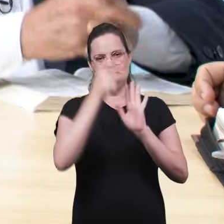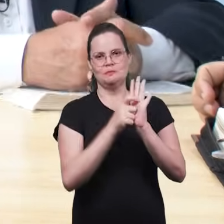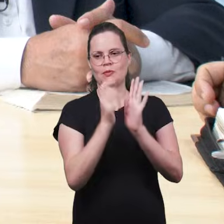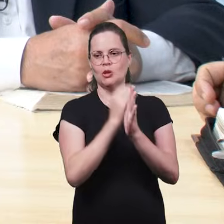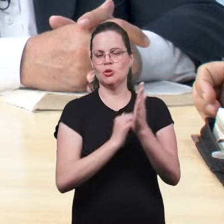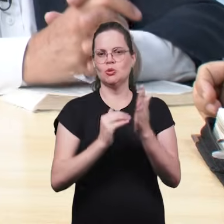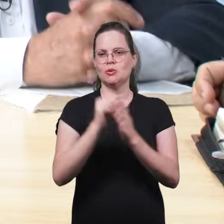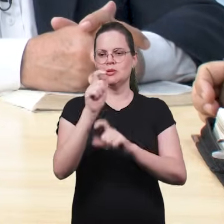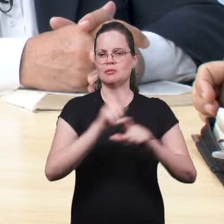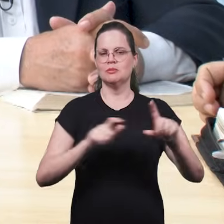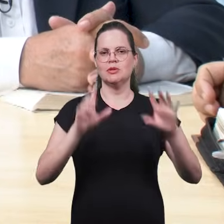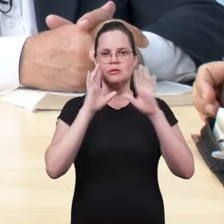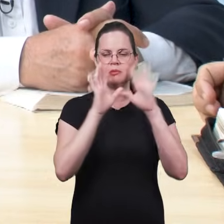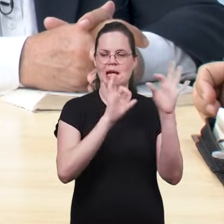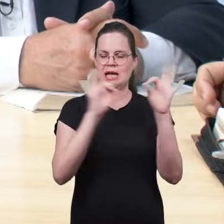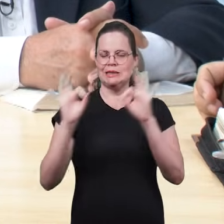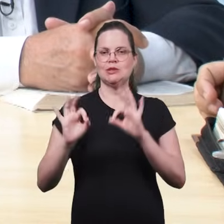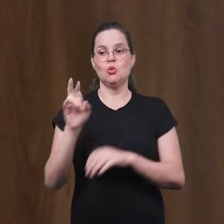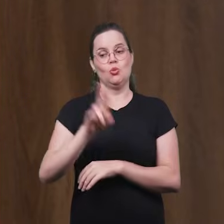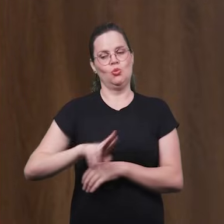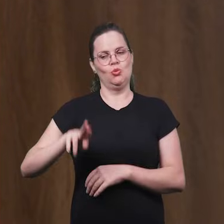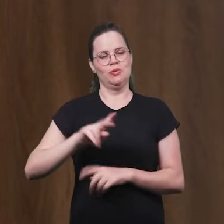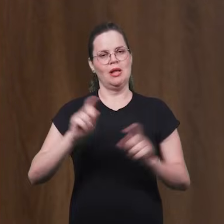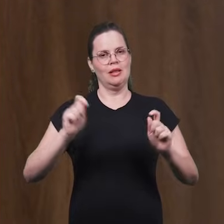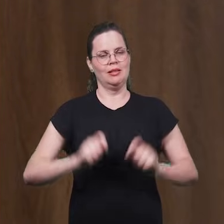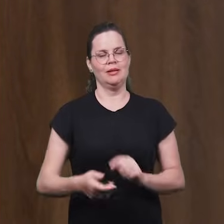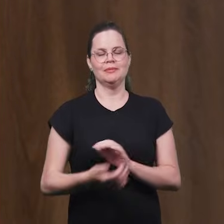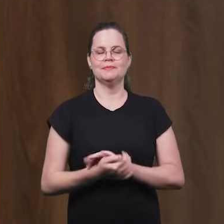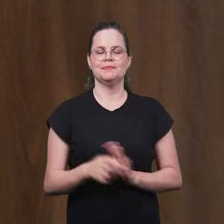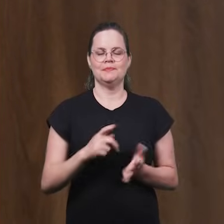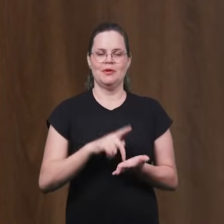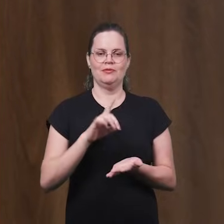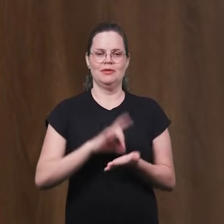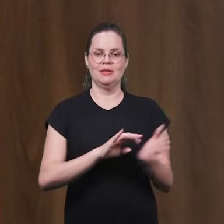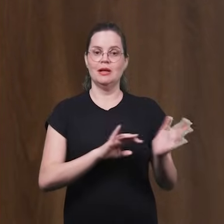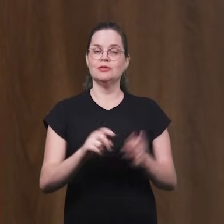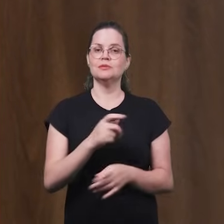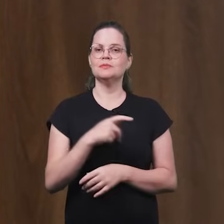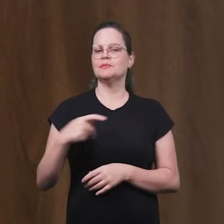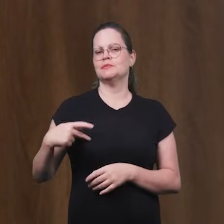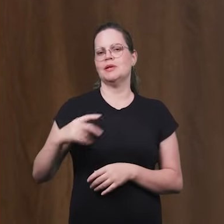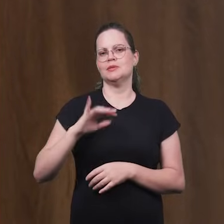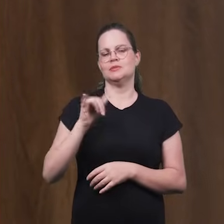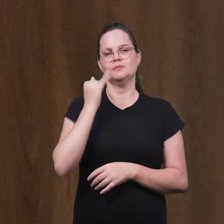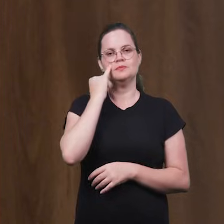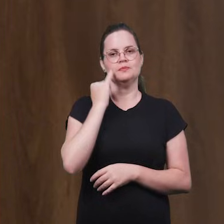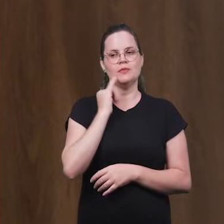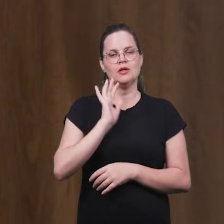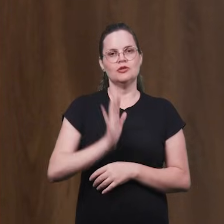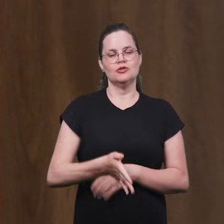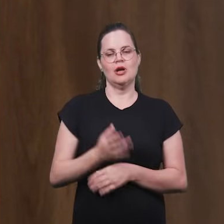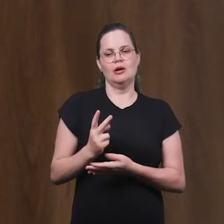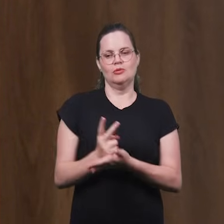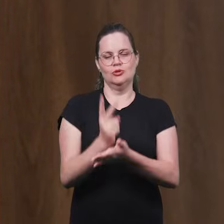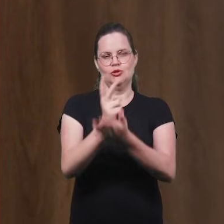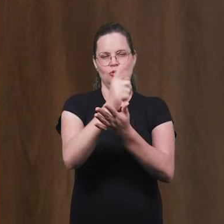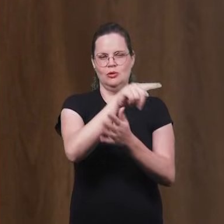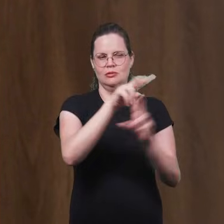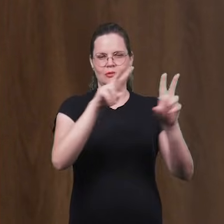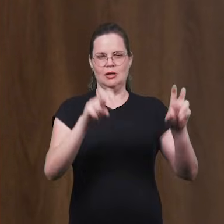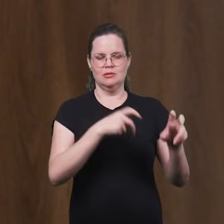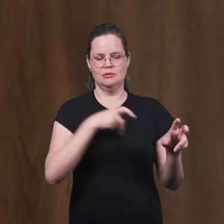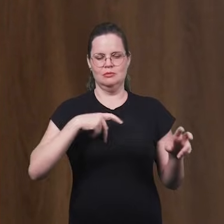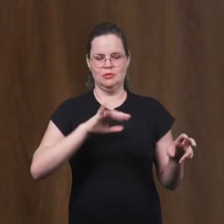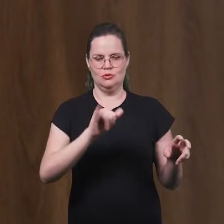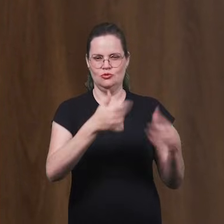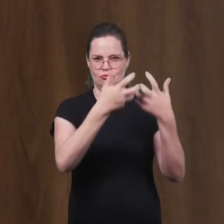estão participando conosco, assistindo esse programa? Verdade. Amém. Pastor Josias, já dando sequência ao raciocínio,